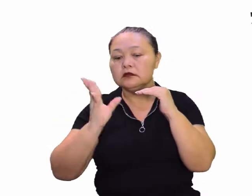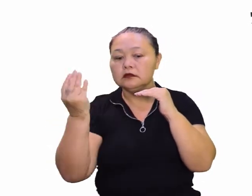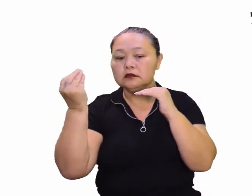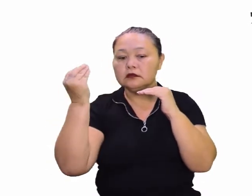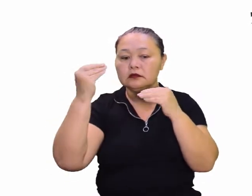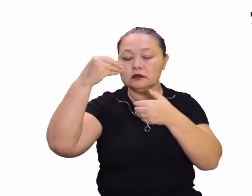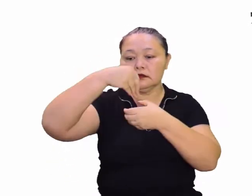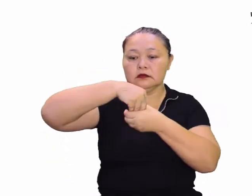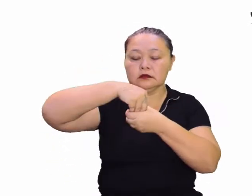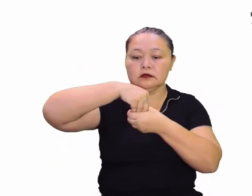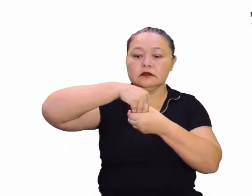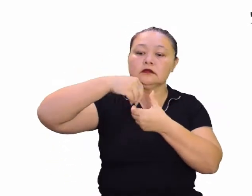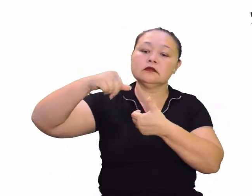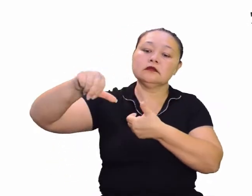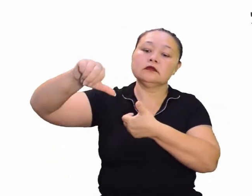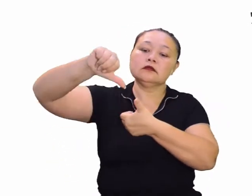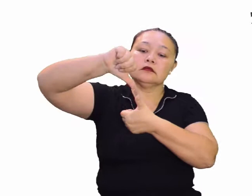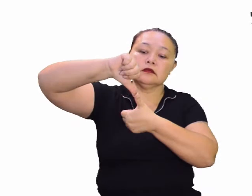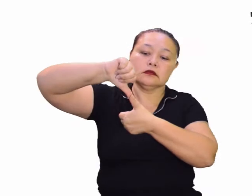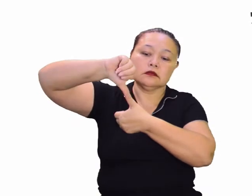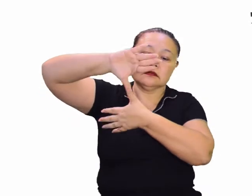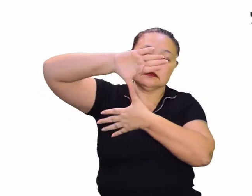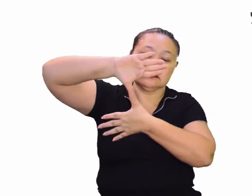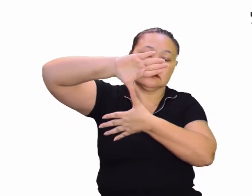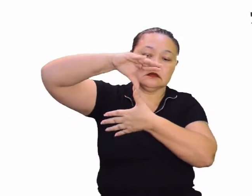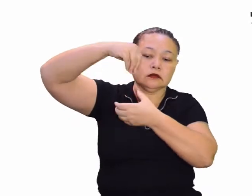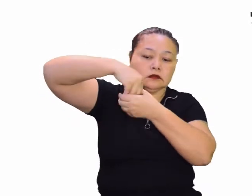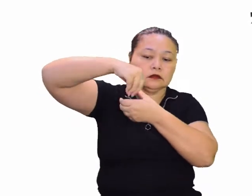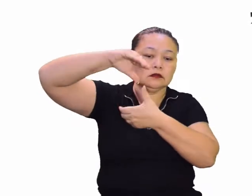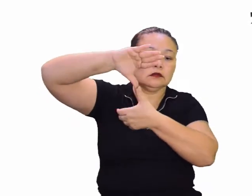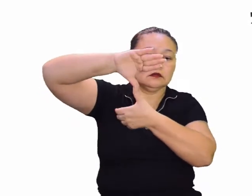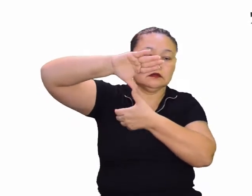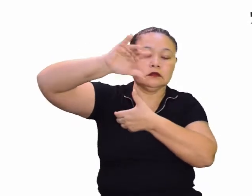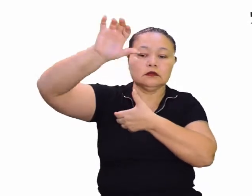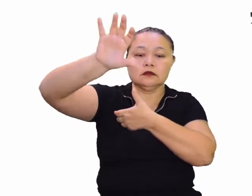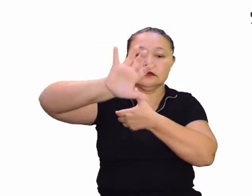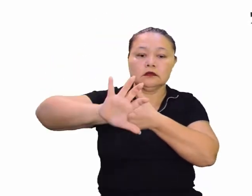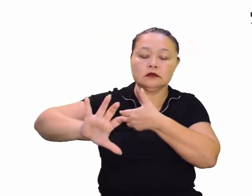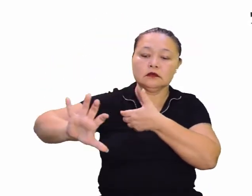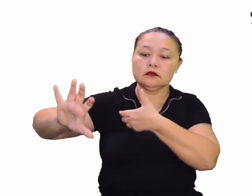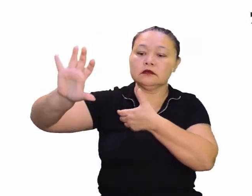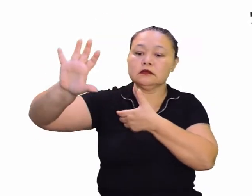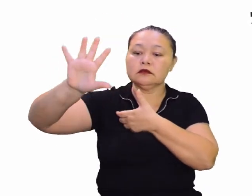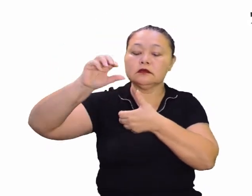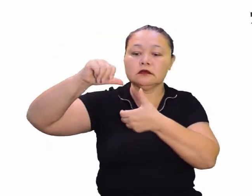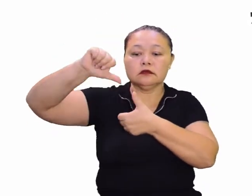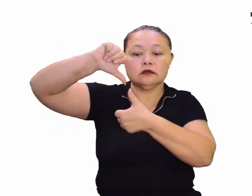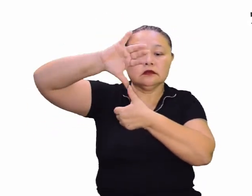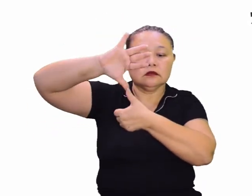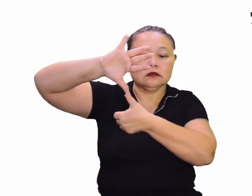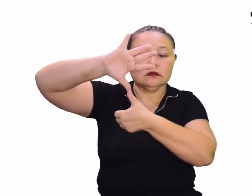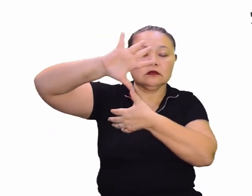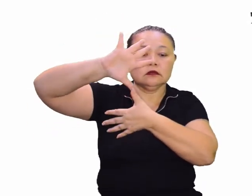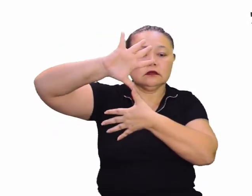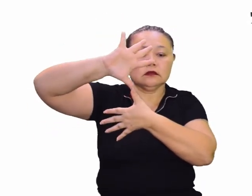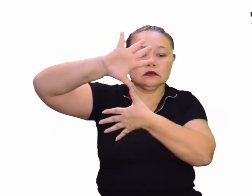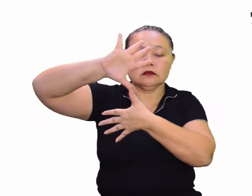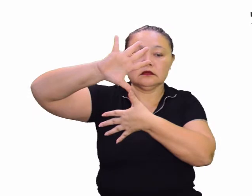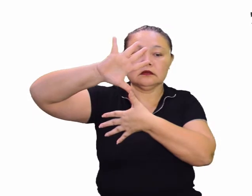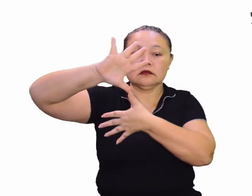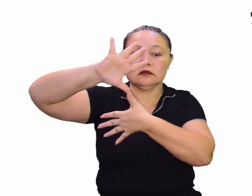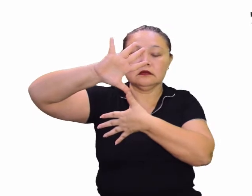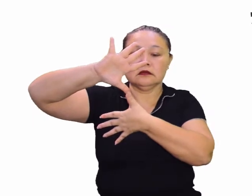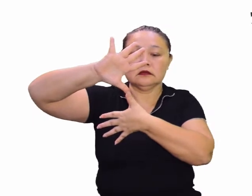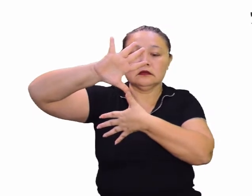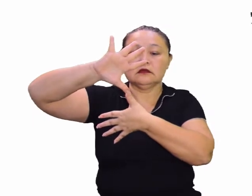localizado dentro do continente americano. Quando a gente olha para a regionalização do continente americano pelo